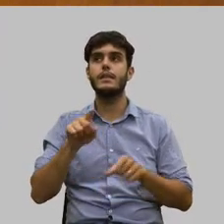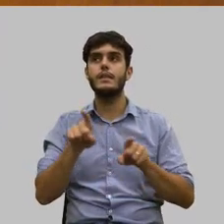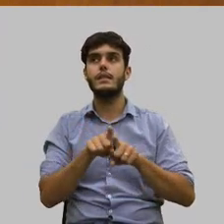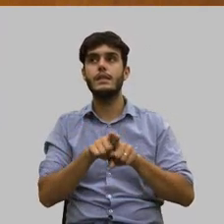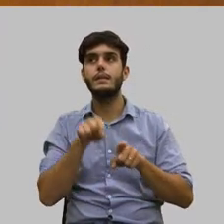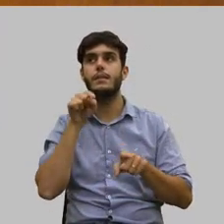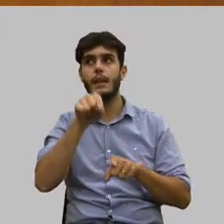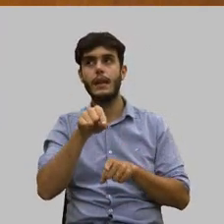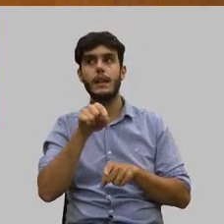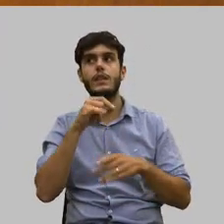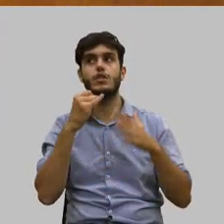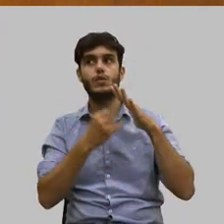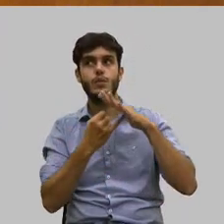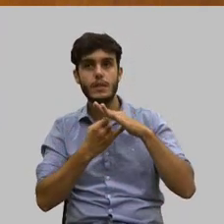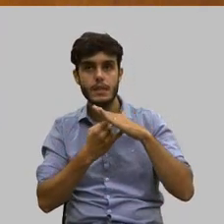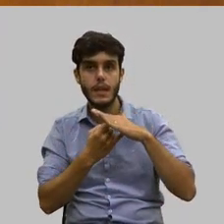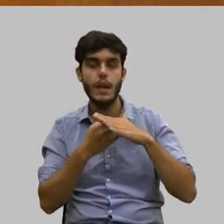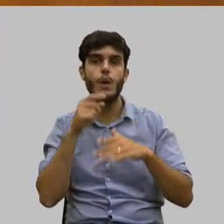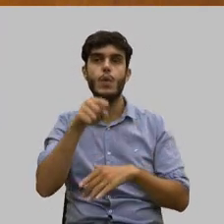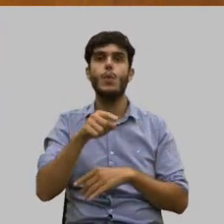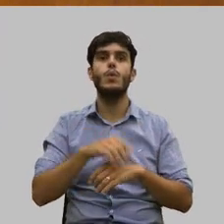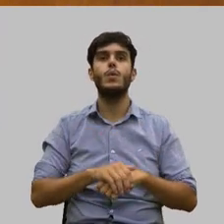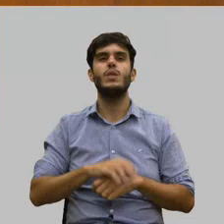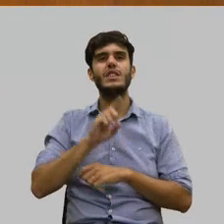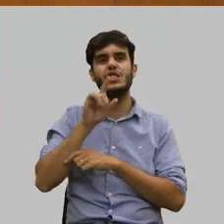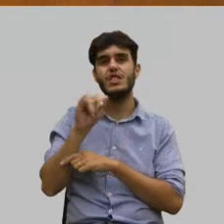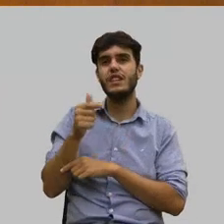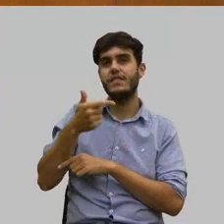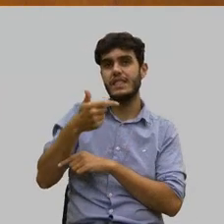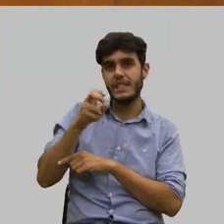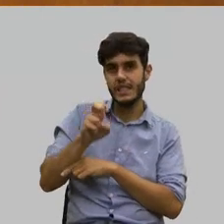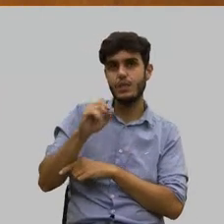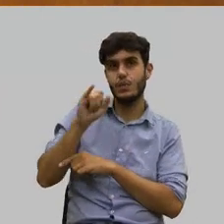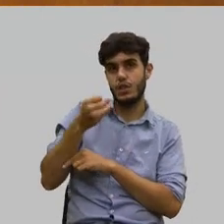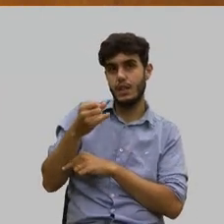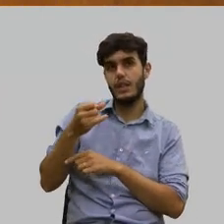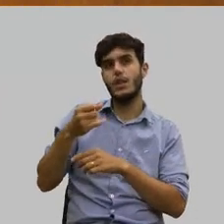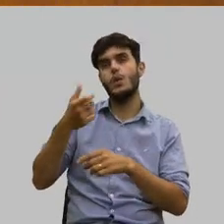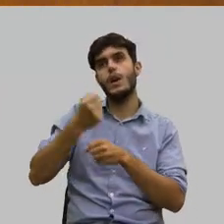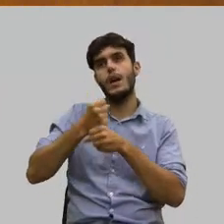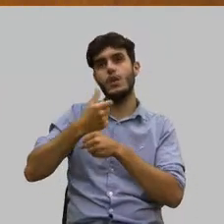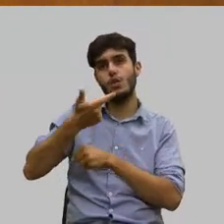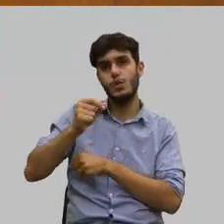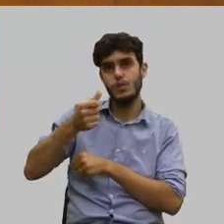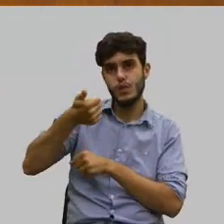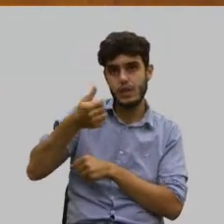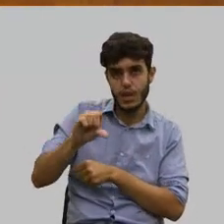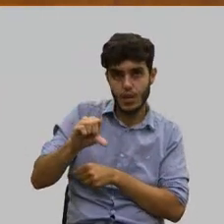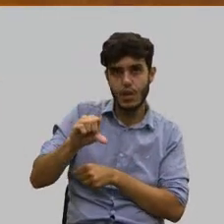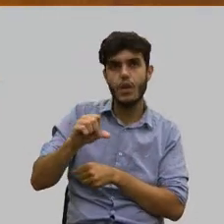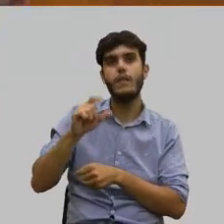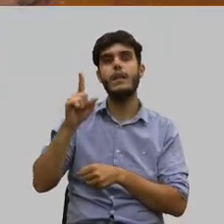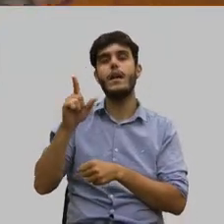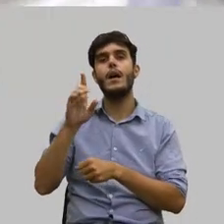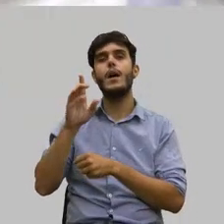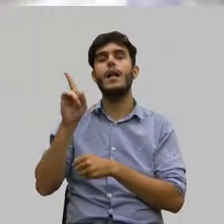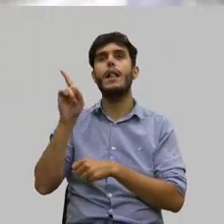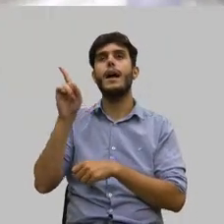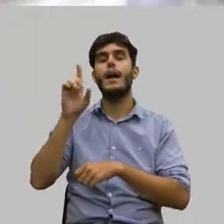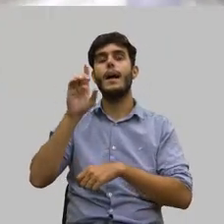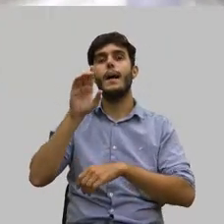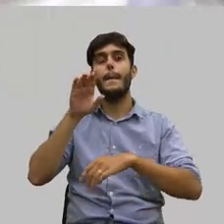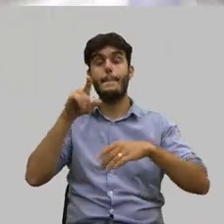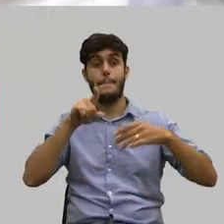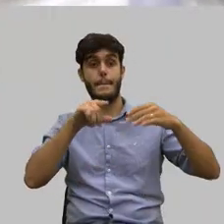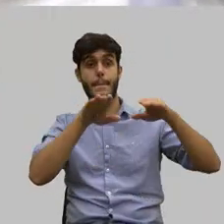instituições no dia 25 de janeiro de 2019 nós tivemos rompimento da barragem Brumadinho no